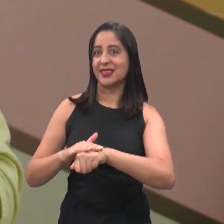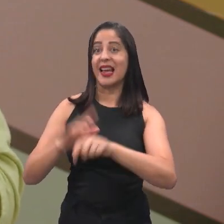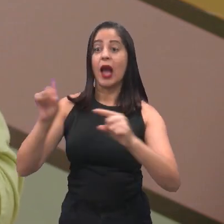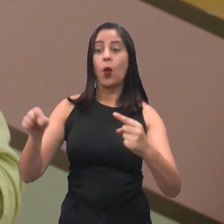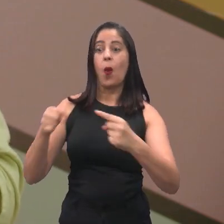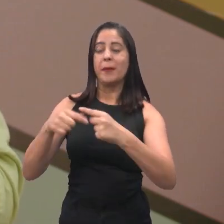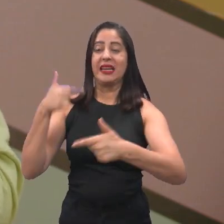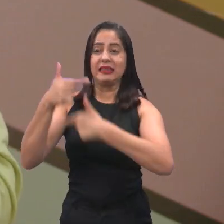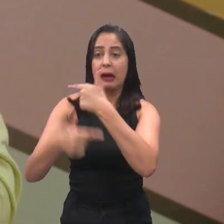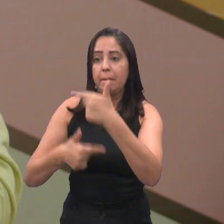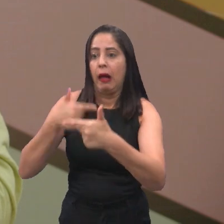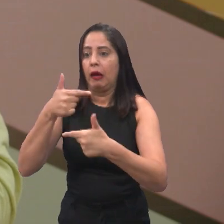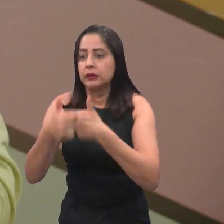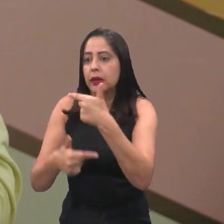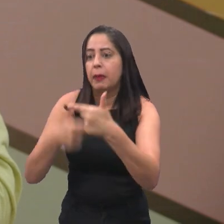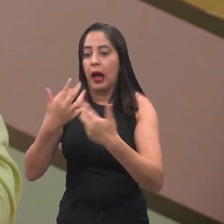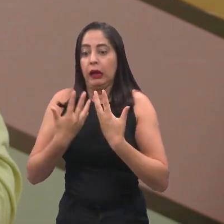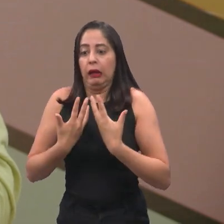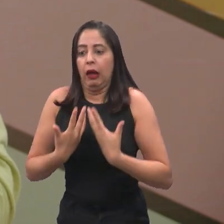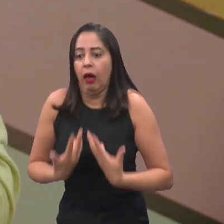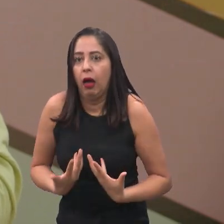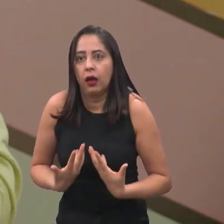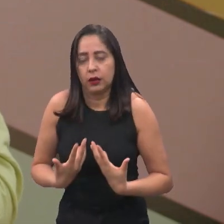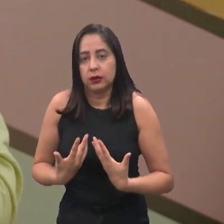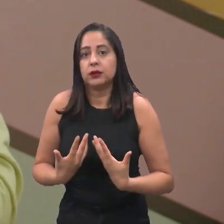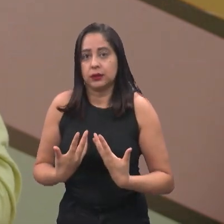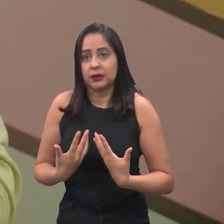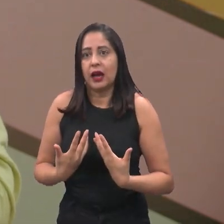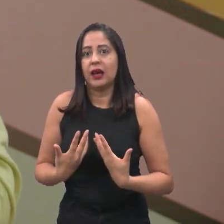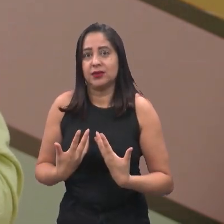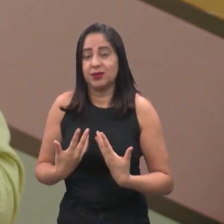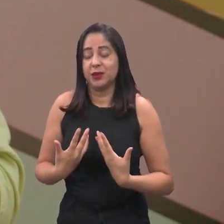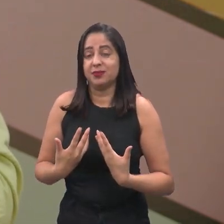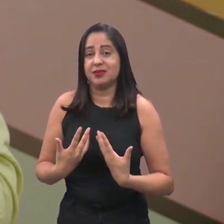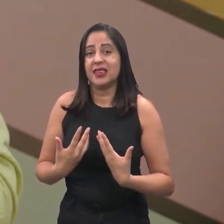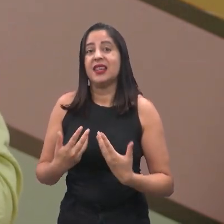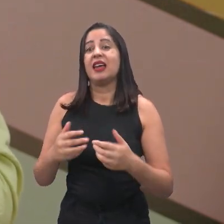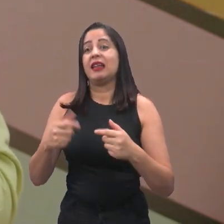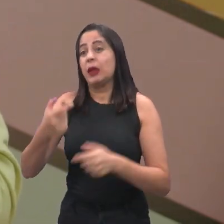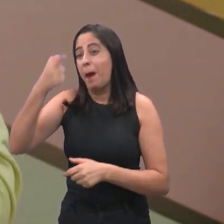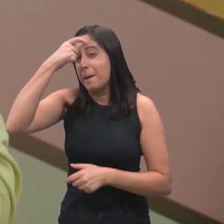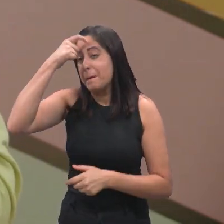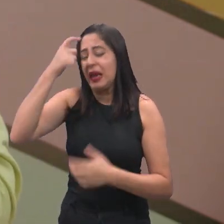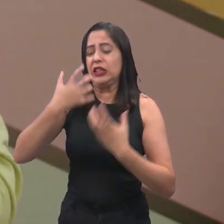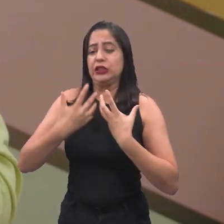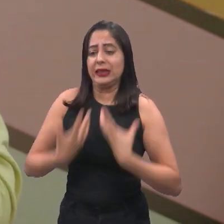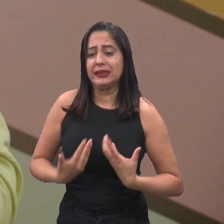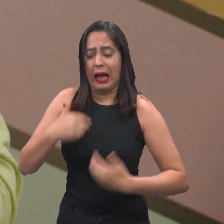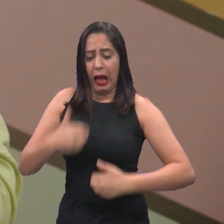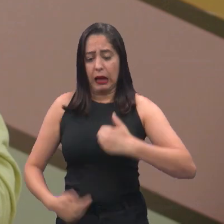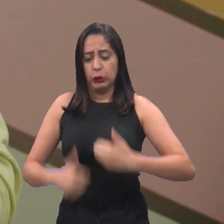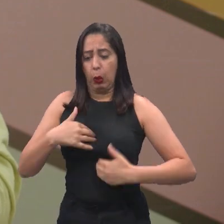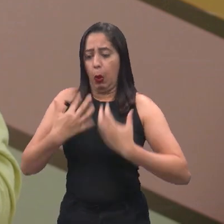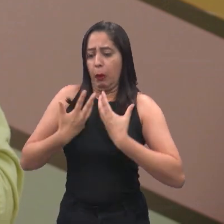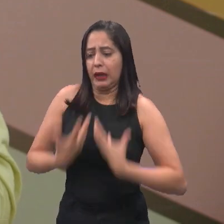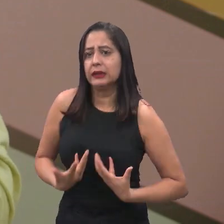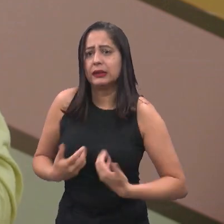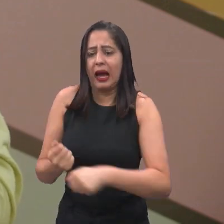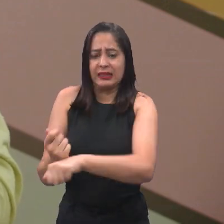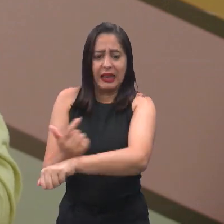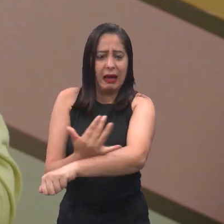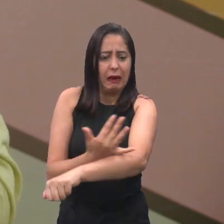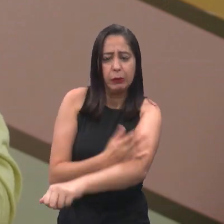não somente às atividades profissionais. É um esgotamento mental, físico, emocional das